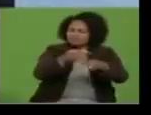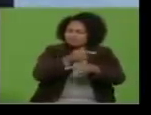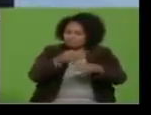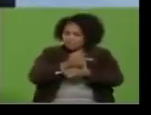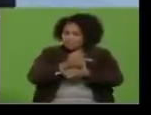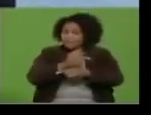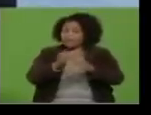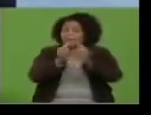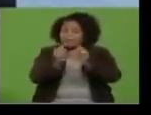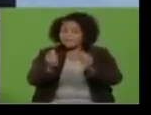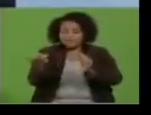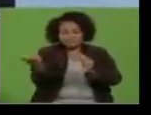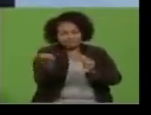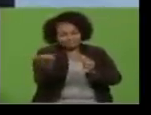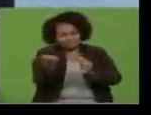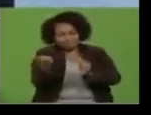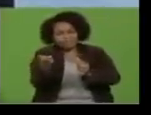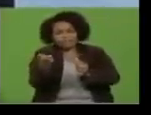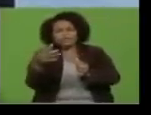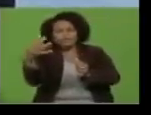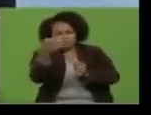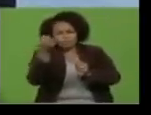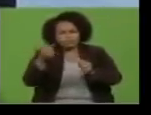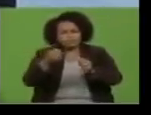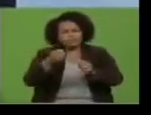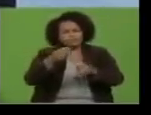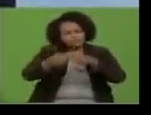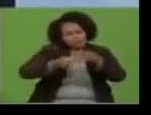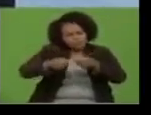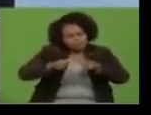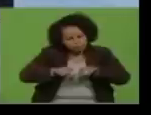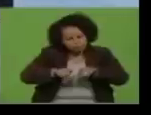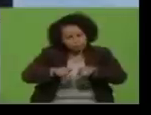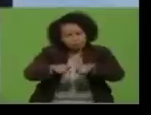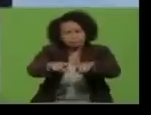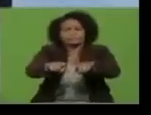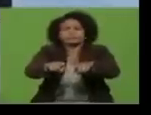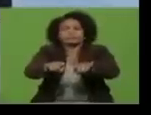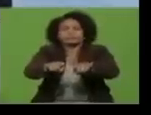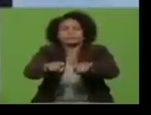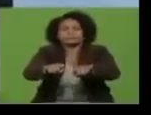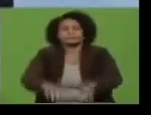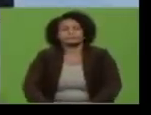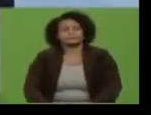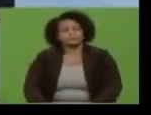mas elas podem decorrer em simultânea, de forma integrada e complementar.